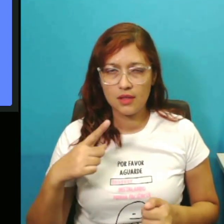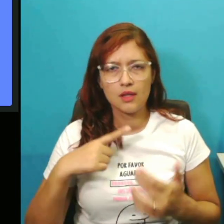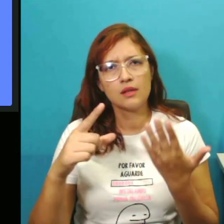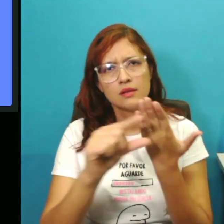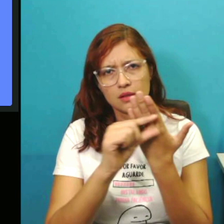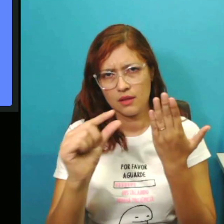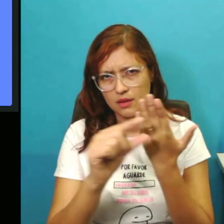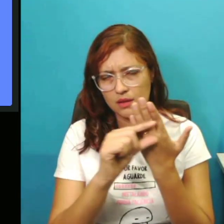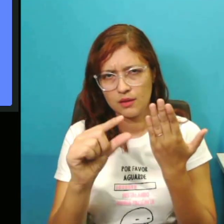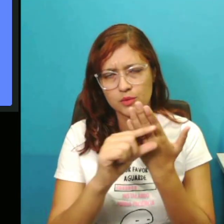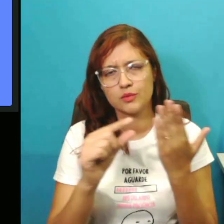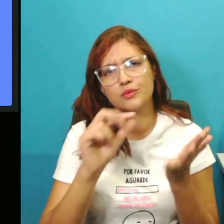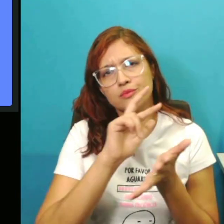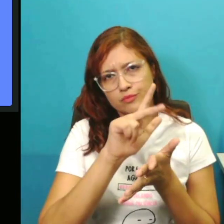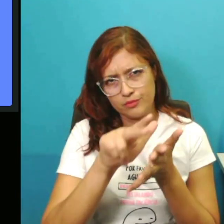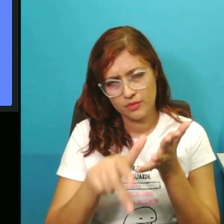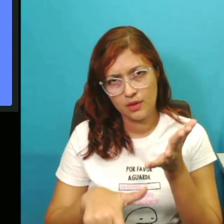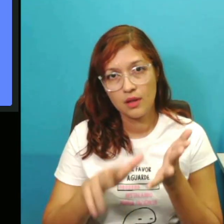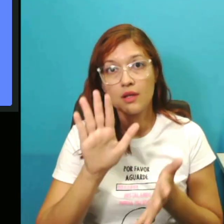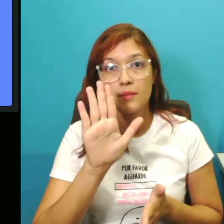cita diversos autores,